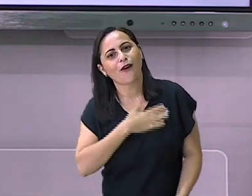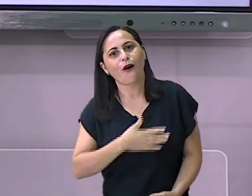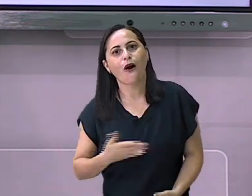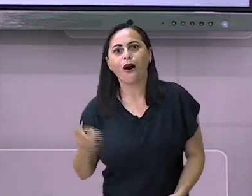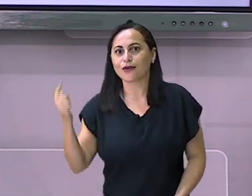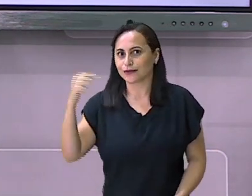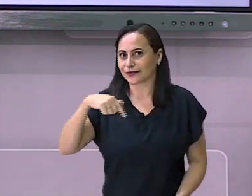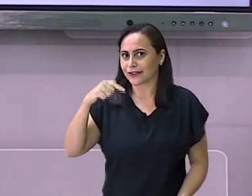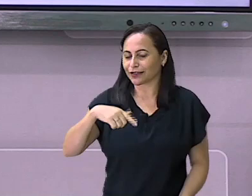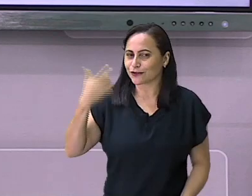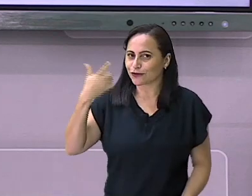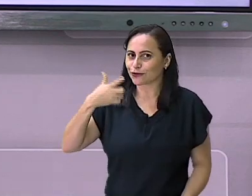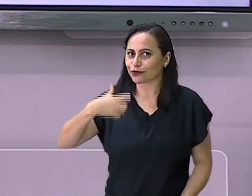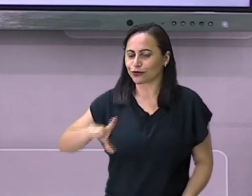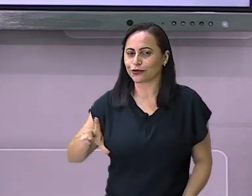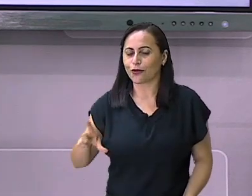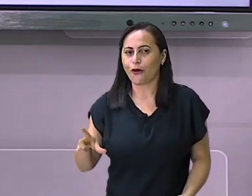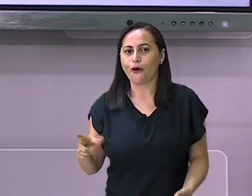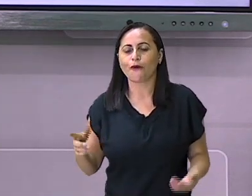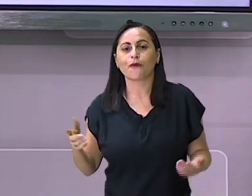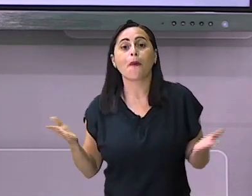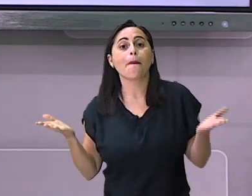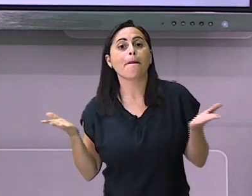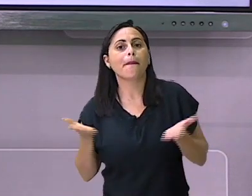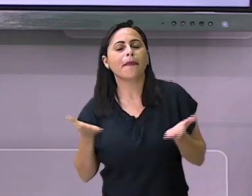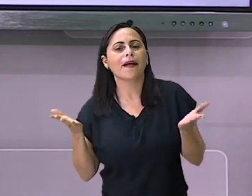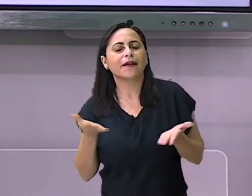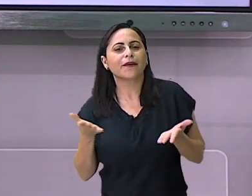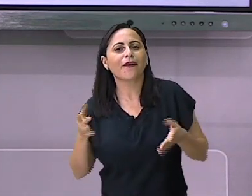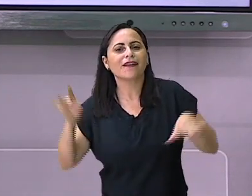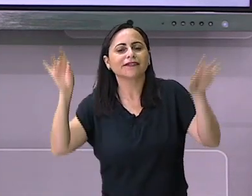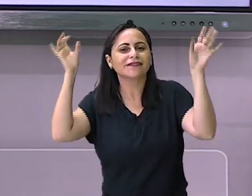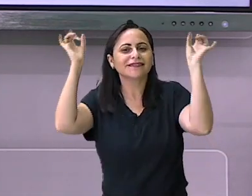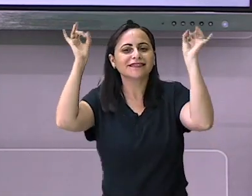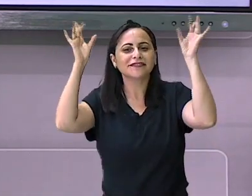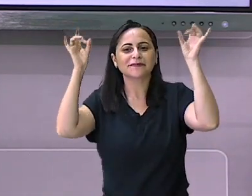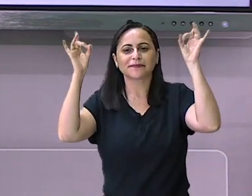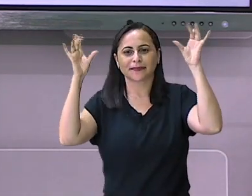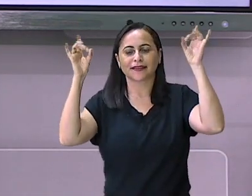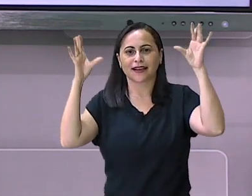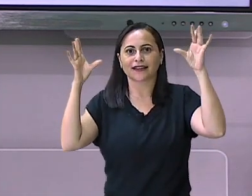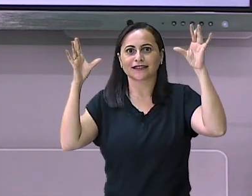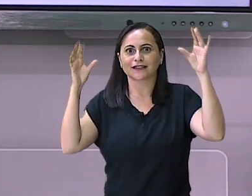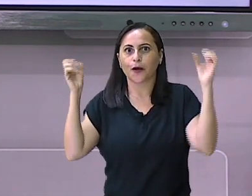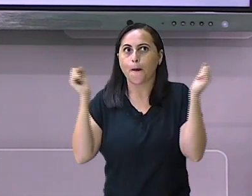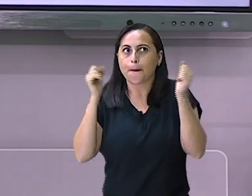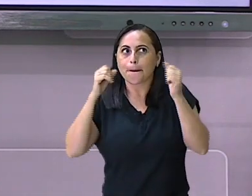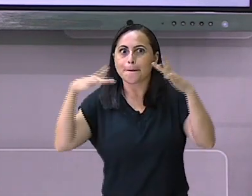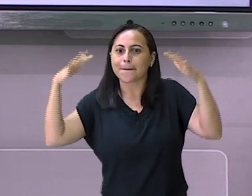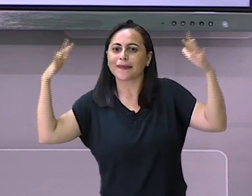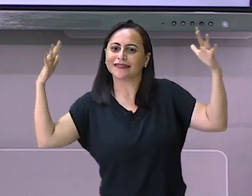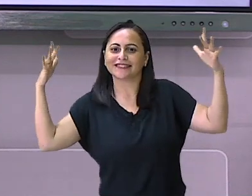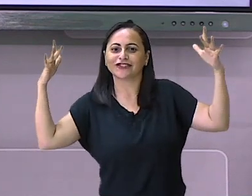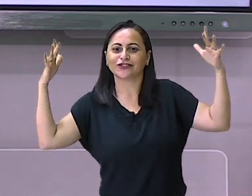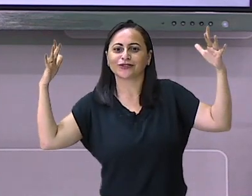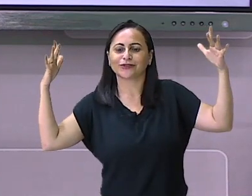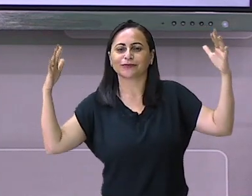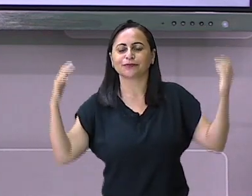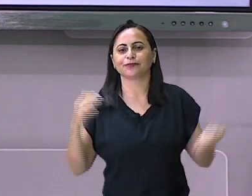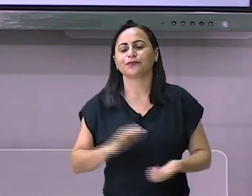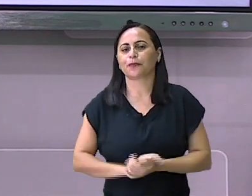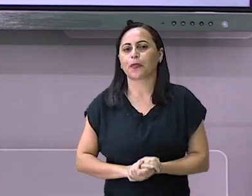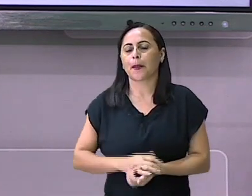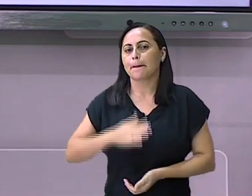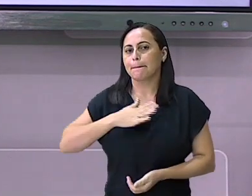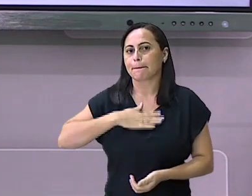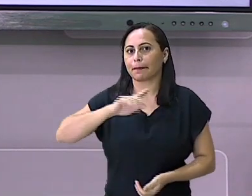mais uma vez para um momento muito especial, um momento mágico. Eu sou a